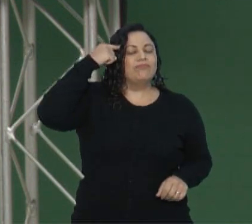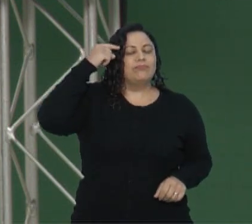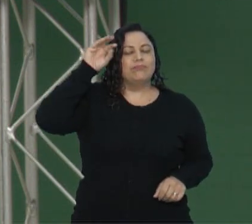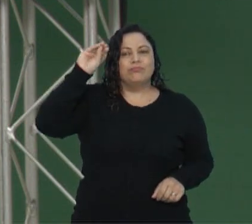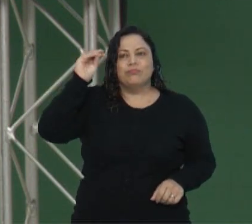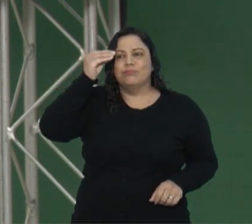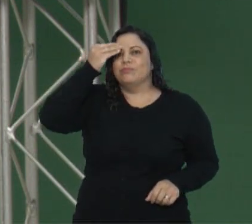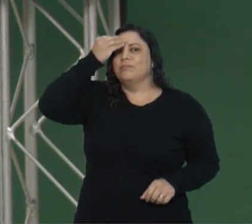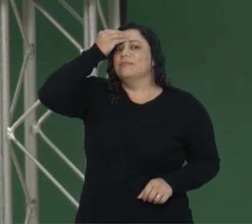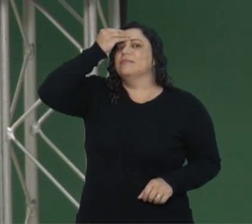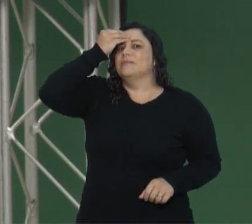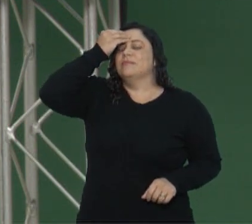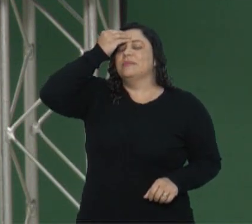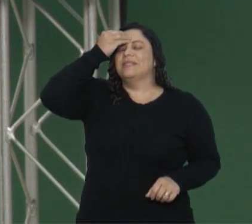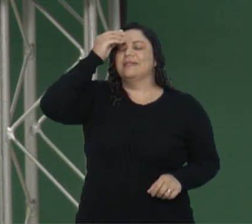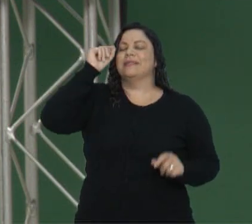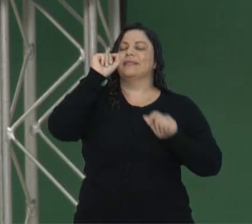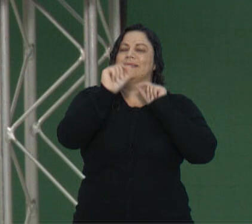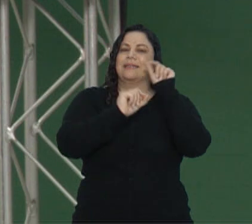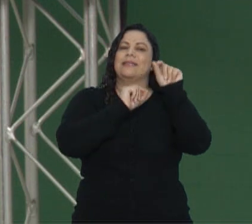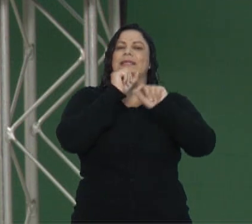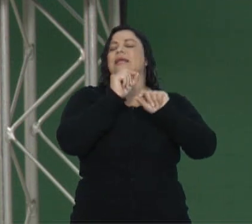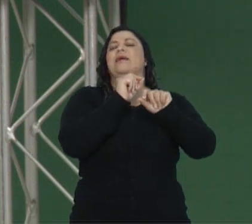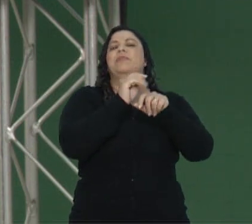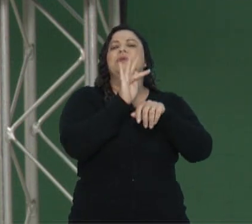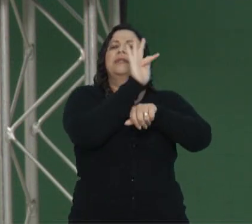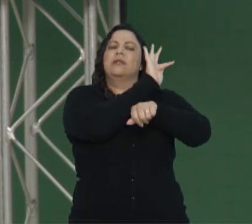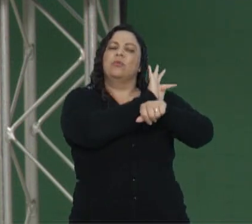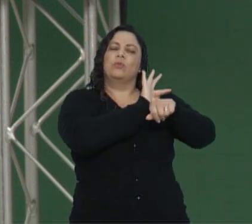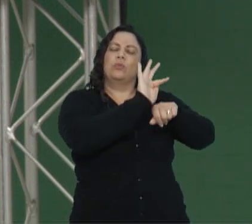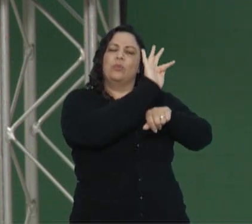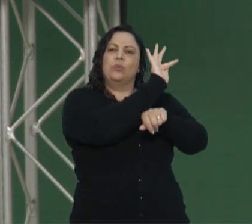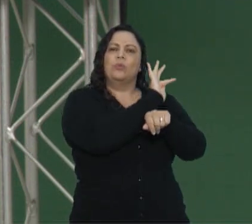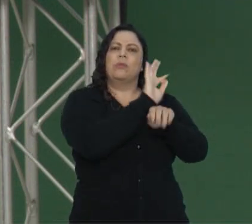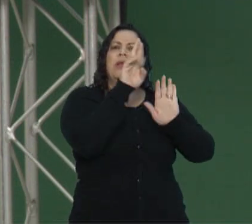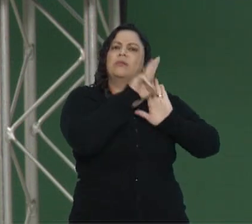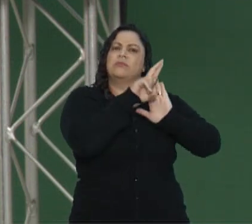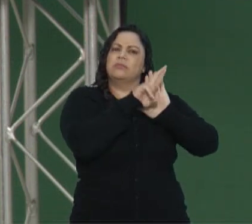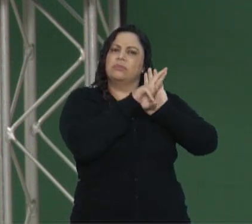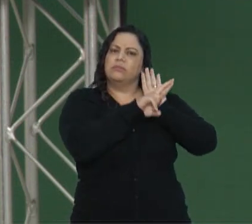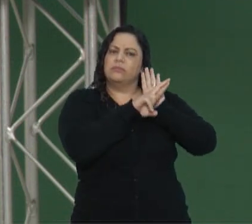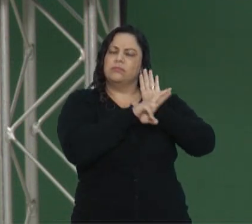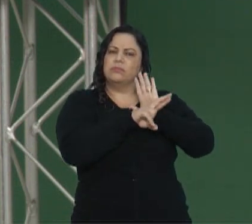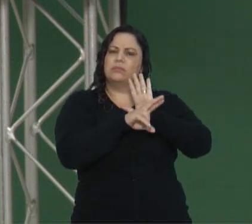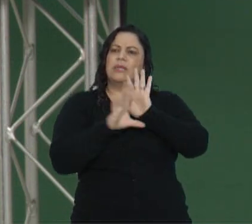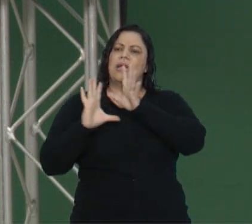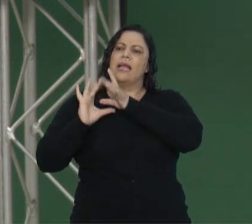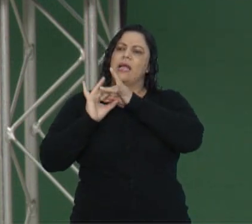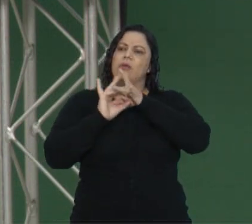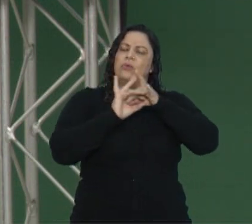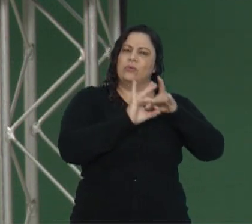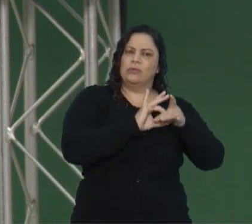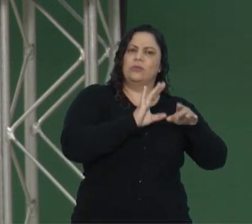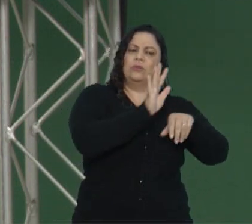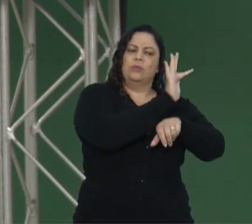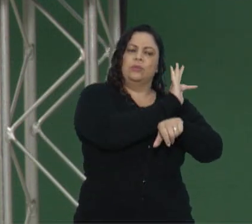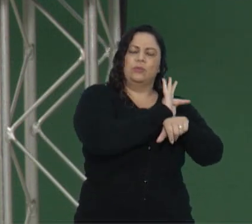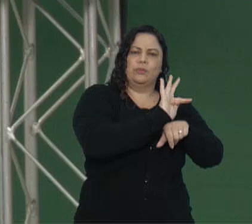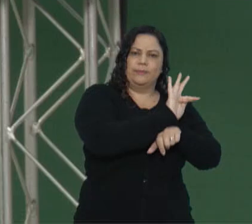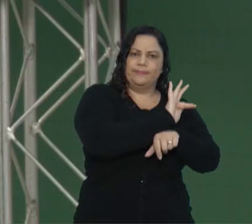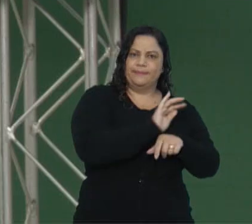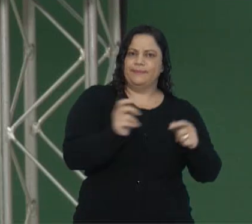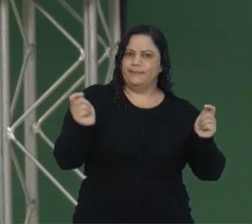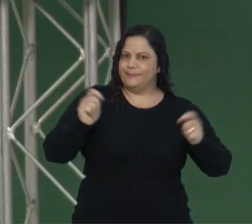está dentro da norma culta, da gramática normativa, das regras de contextos formais. Então,